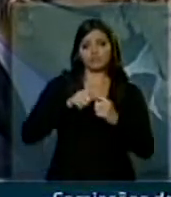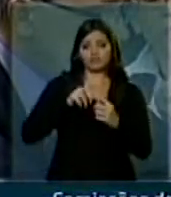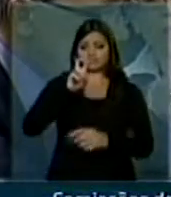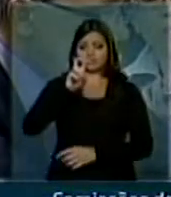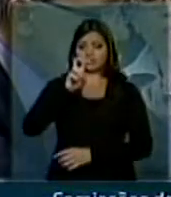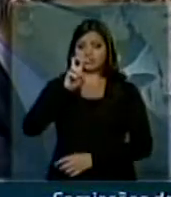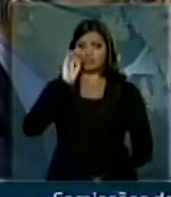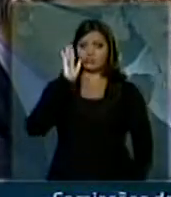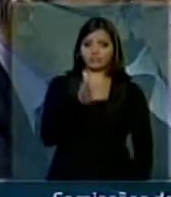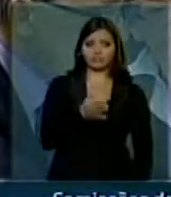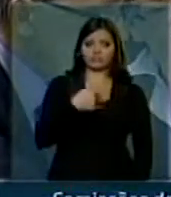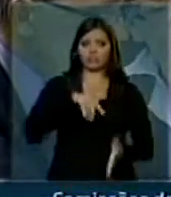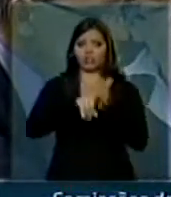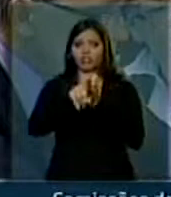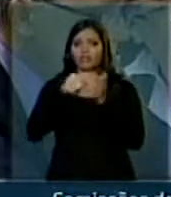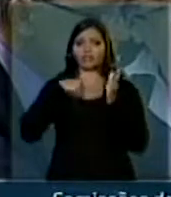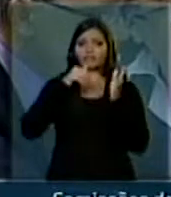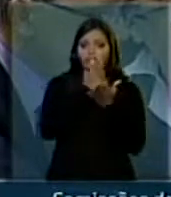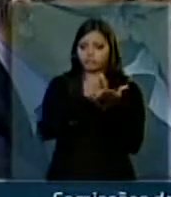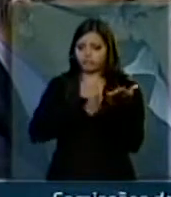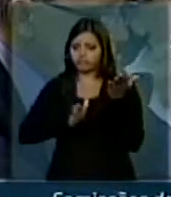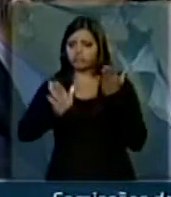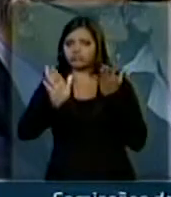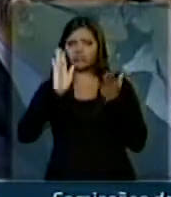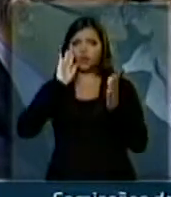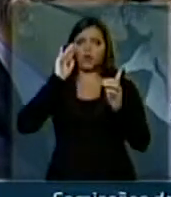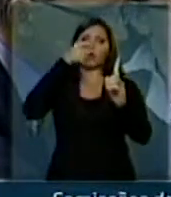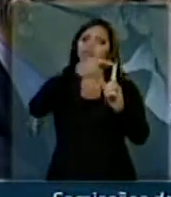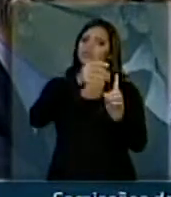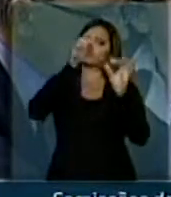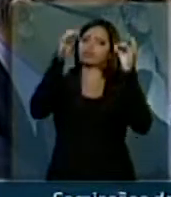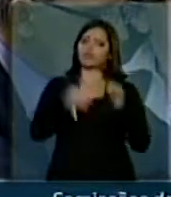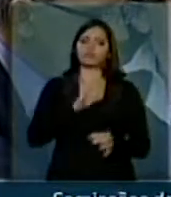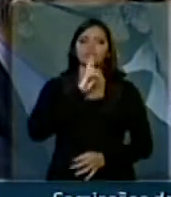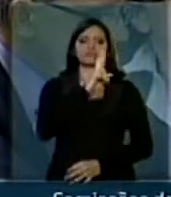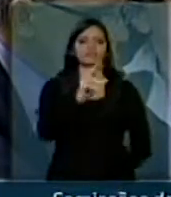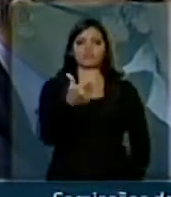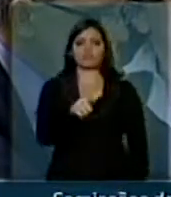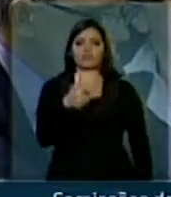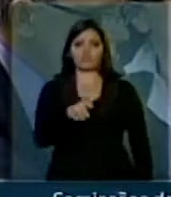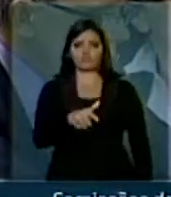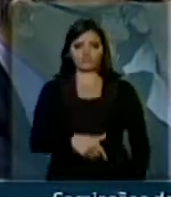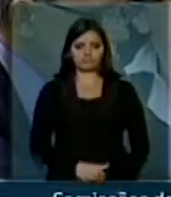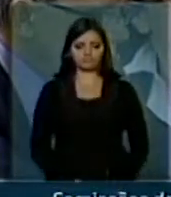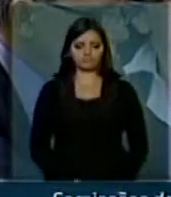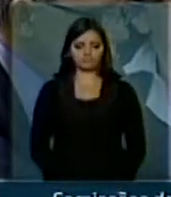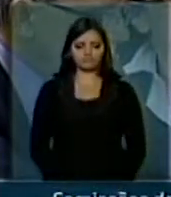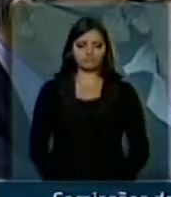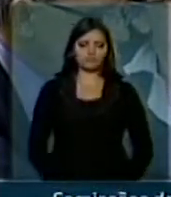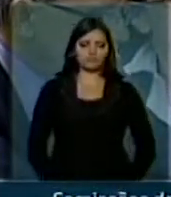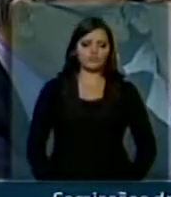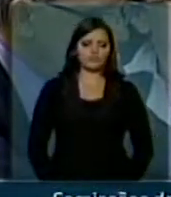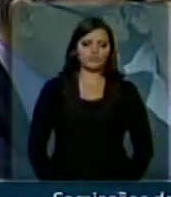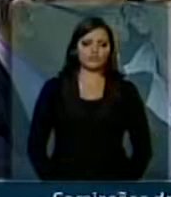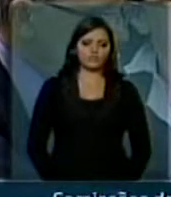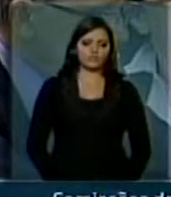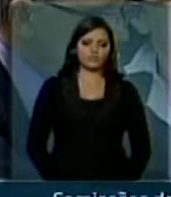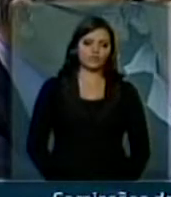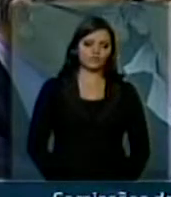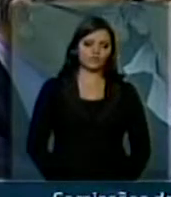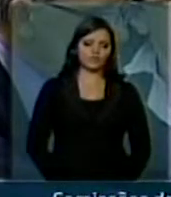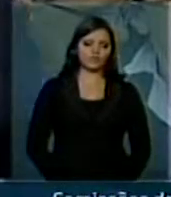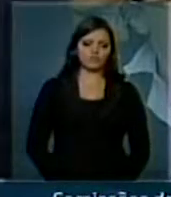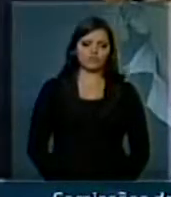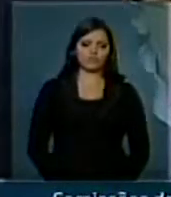perder a linha de raciocínio e a objetividade, obviamente, das respostas que o ministro Paulo